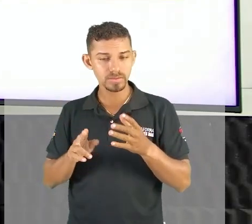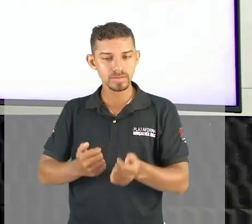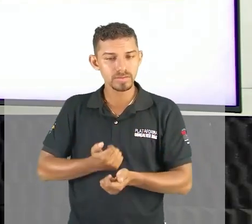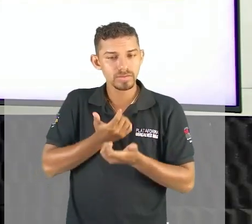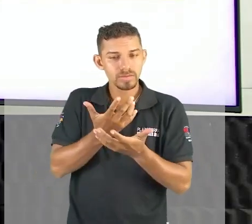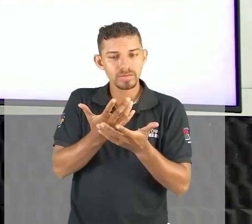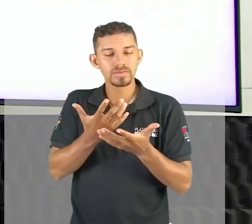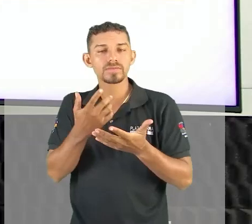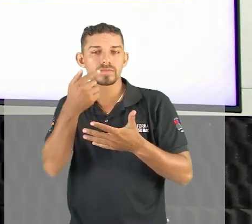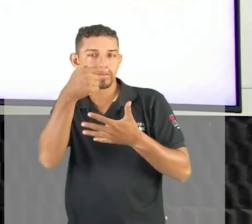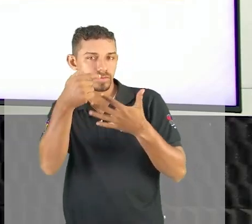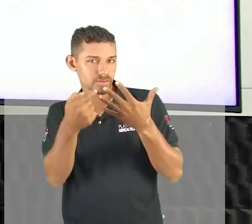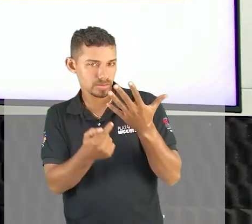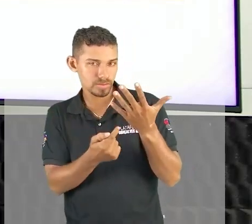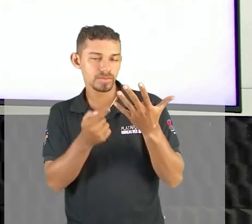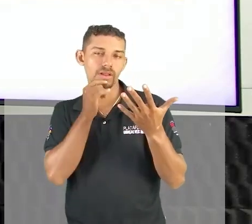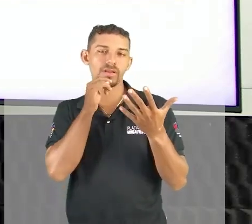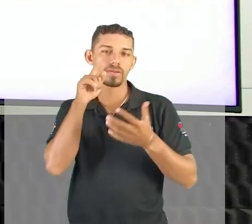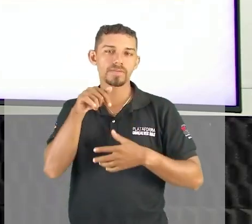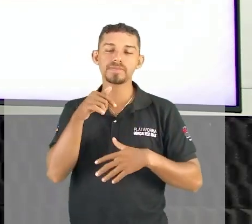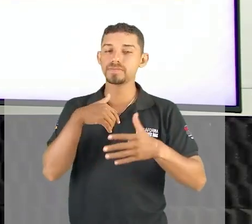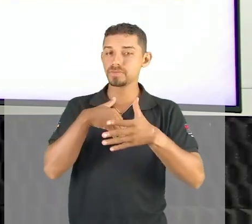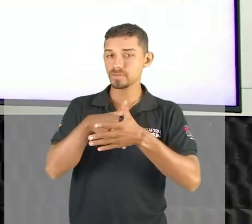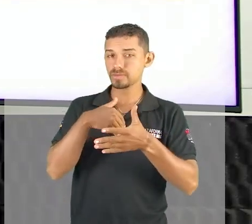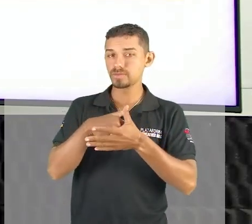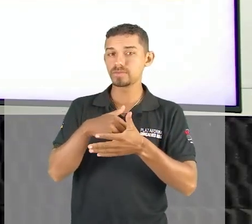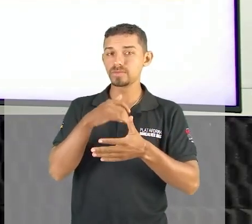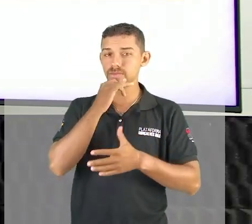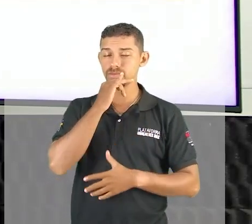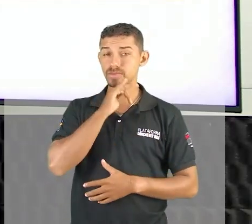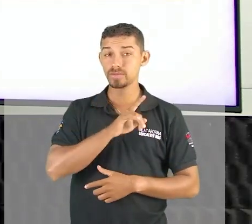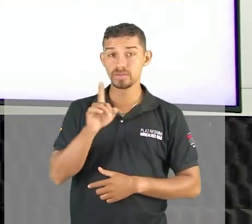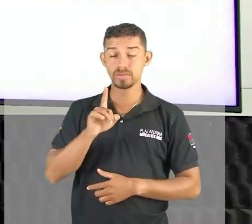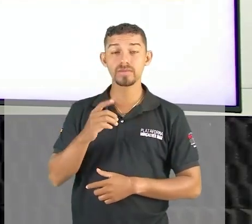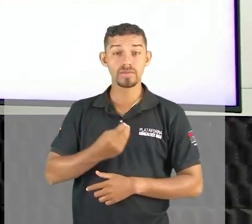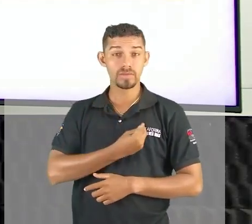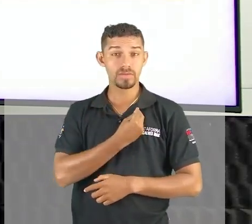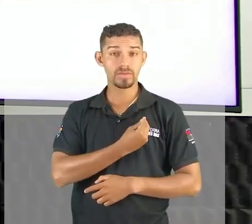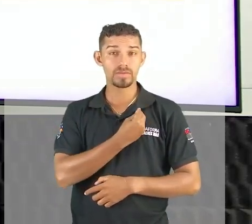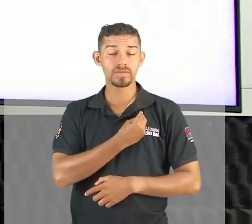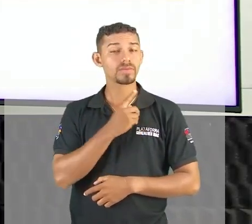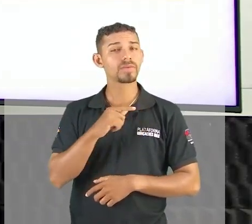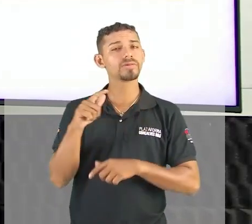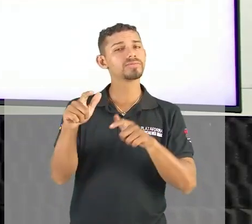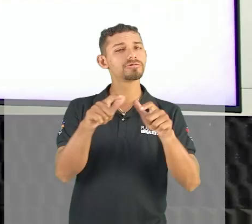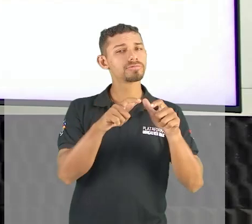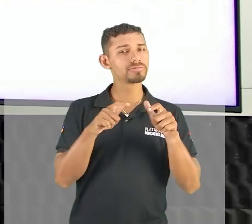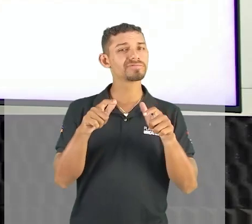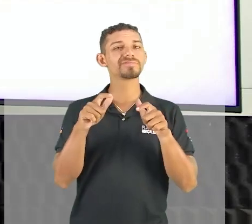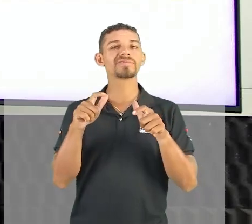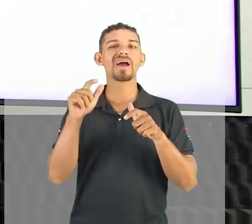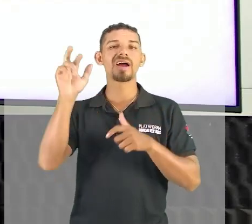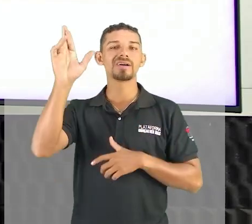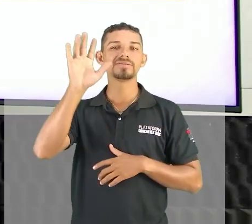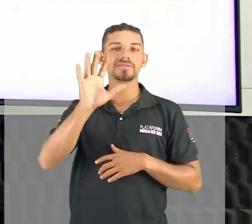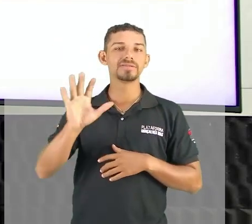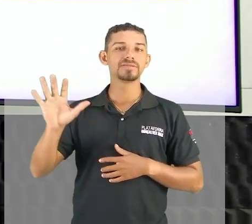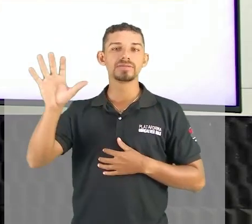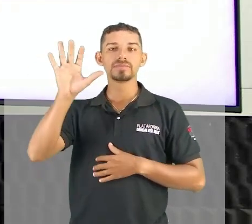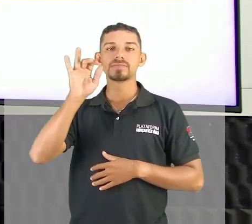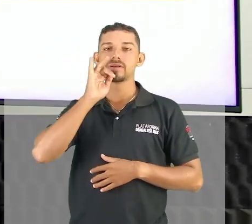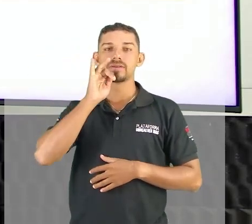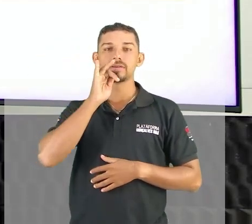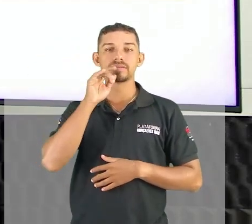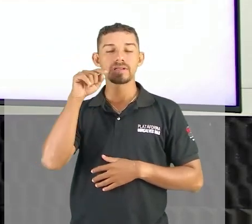tratar da mesma coisa que seria o quê a partida de futebol Isso mostra que é algo que tá presente em muitos locais em muitas regiões então com